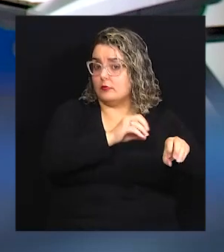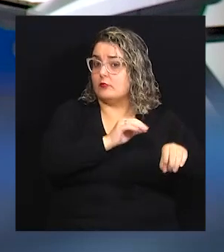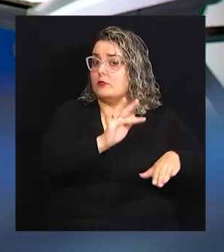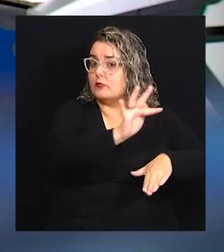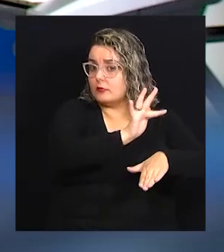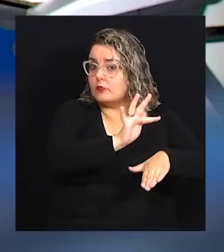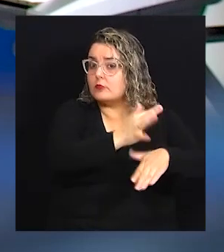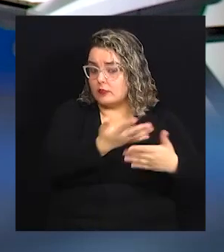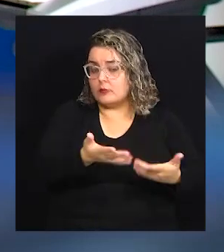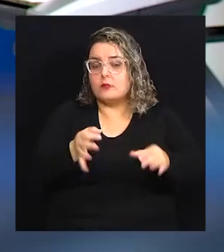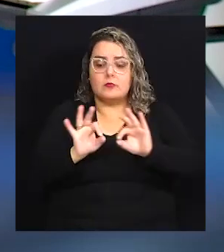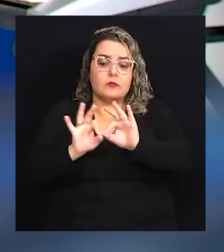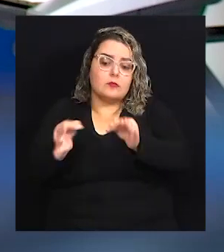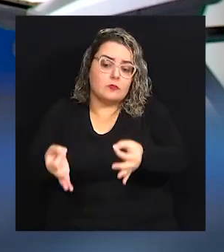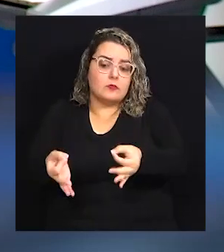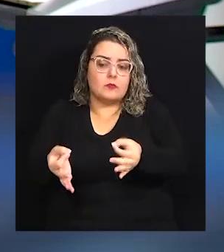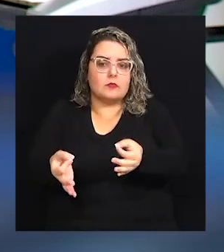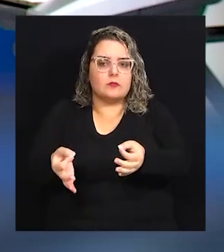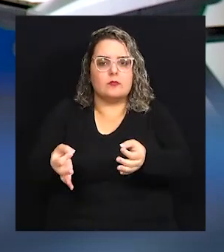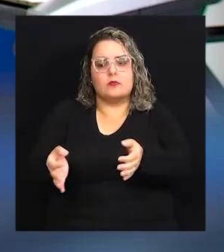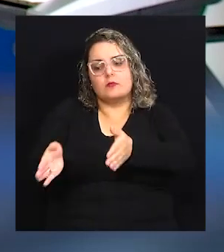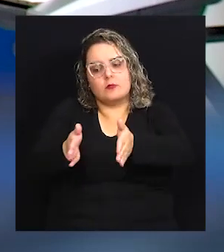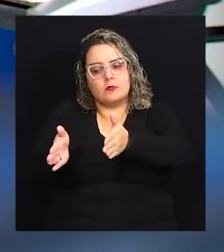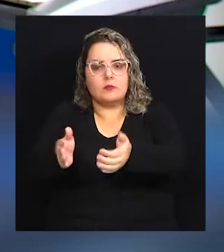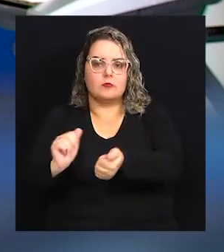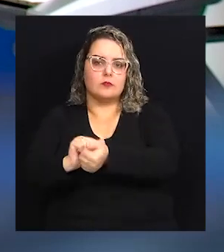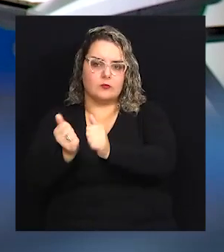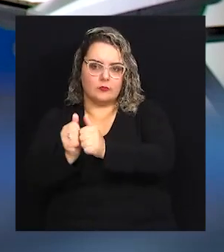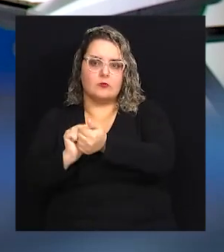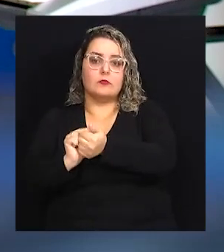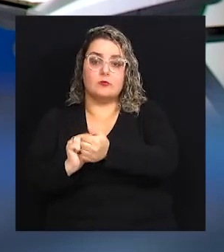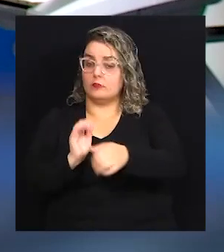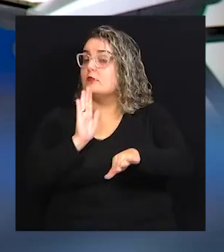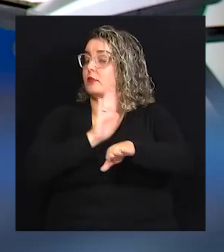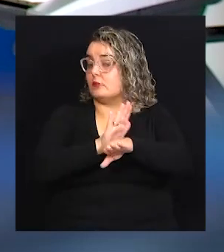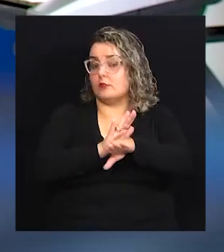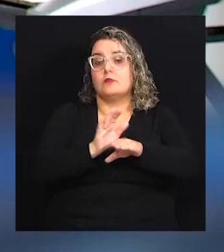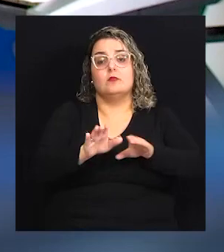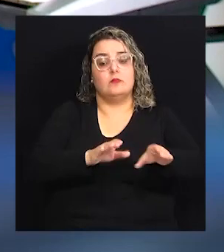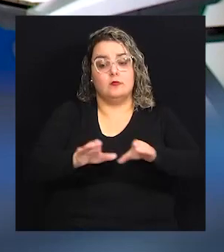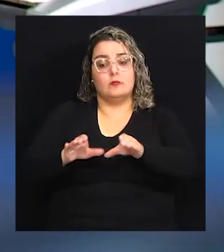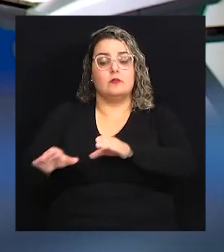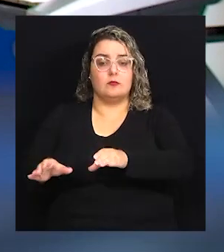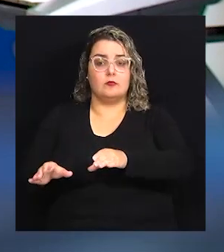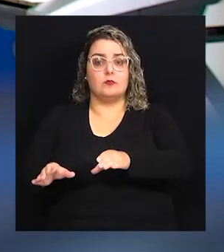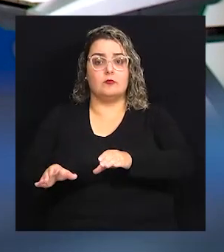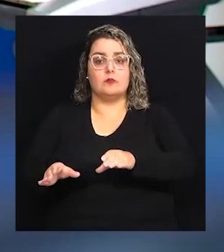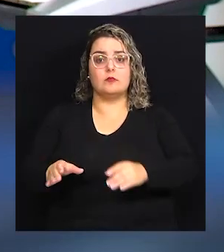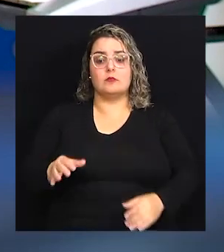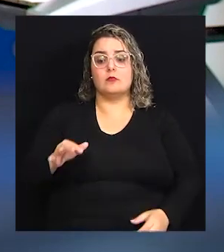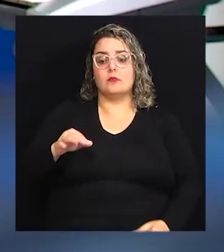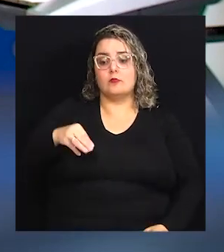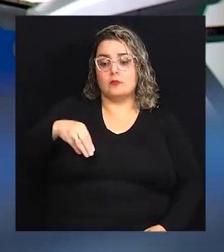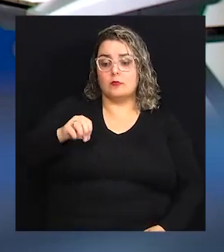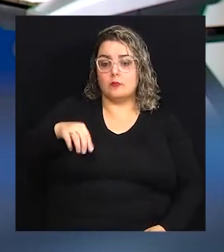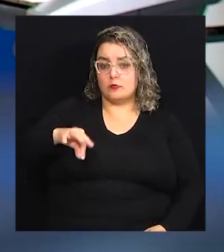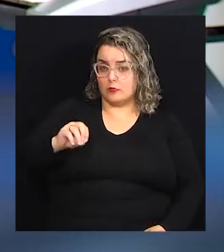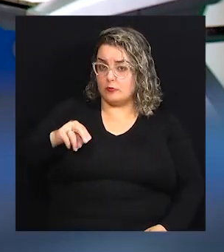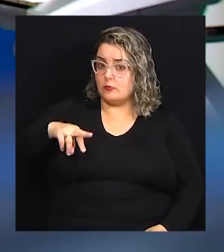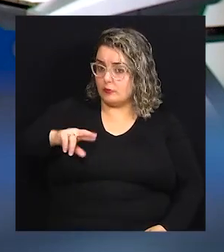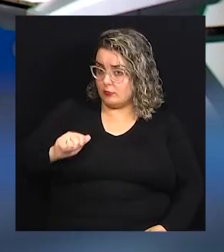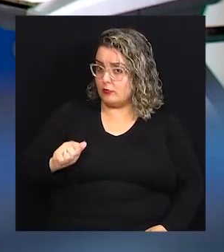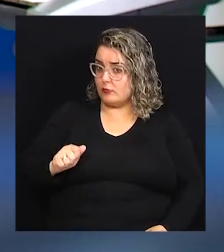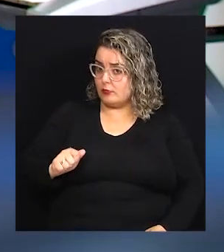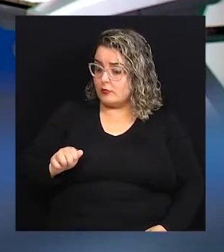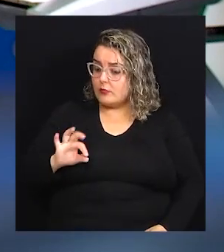formal. Então, um simples recorte, ele já está ajudando a criança na coordenação motora fina e vai ajudá-la